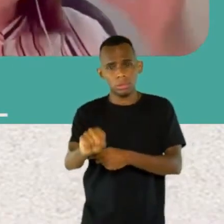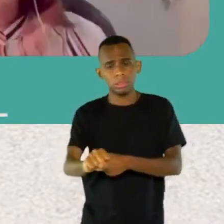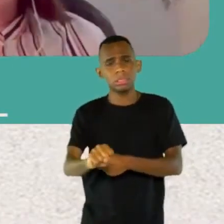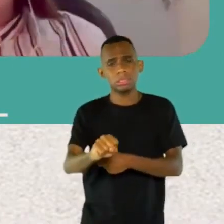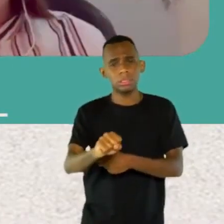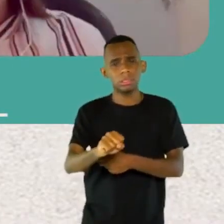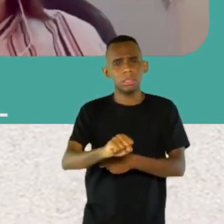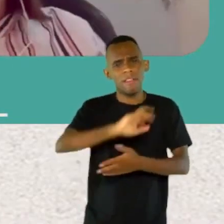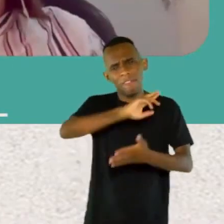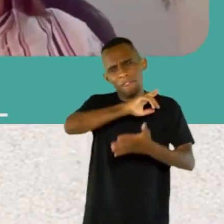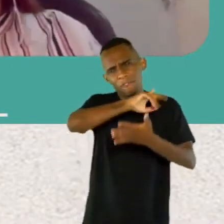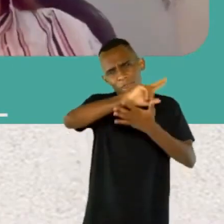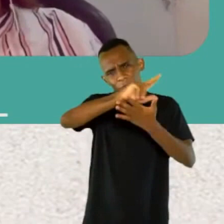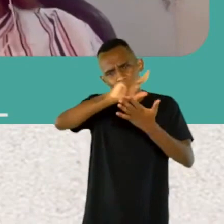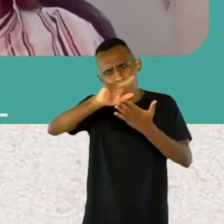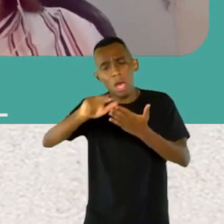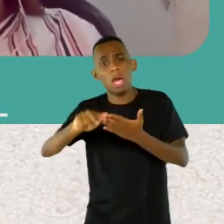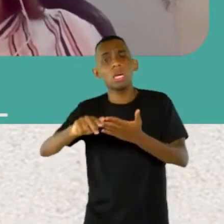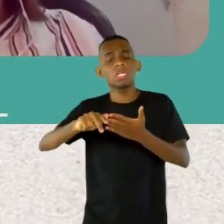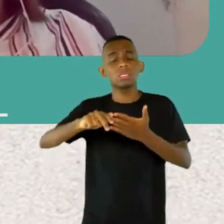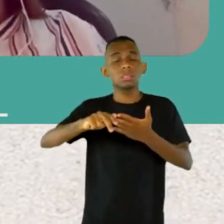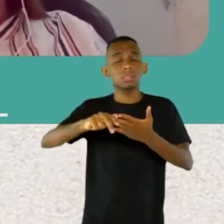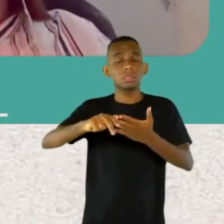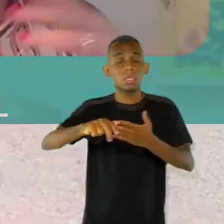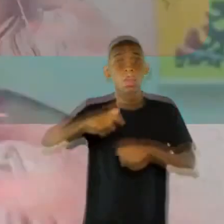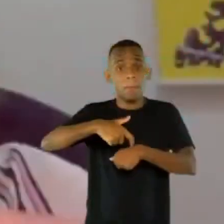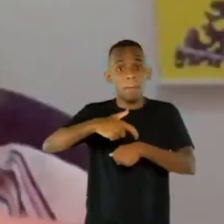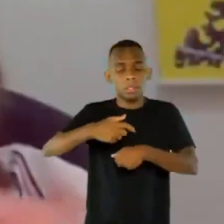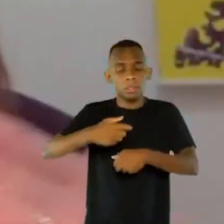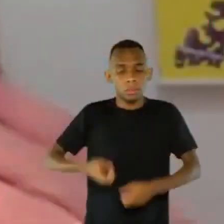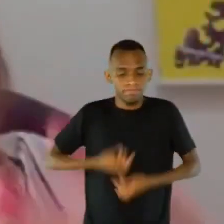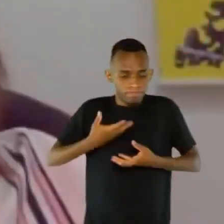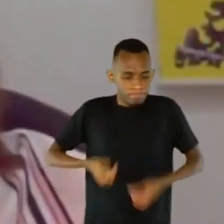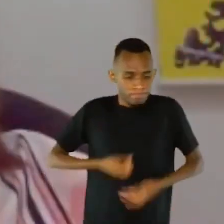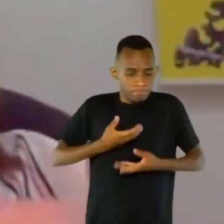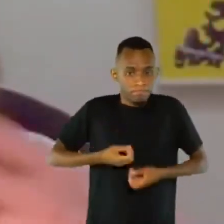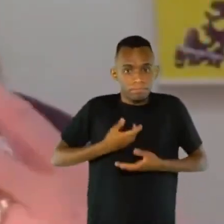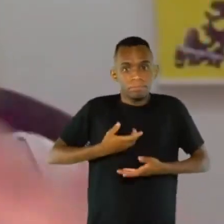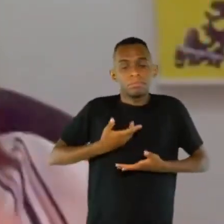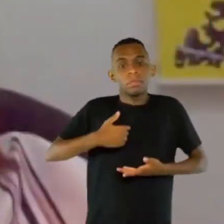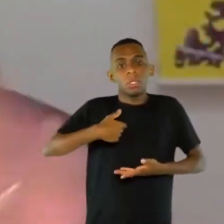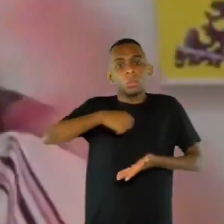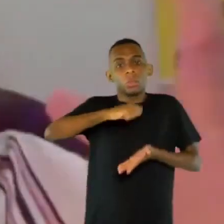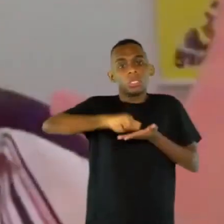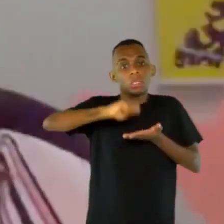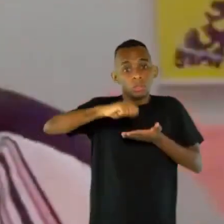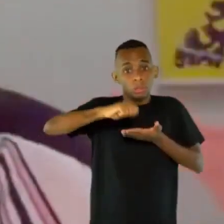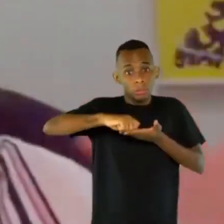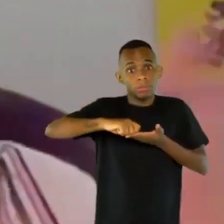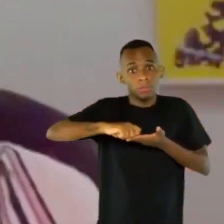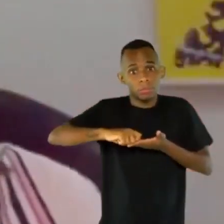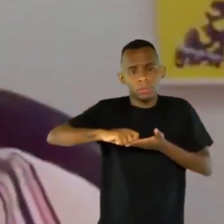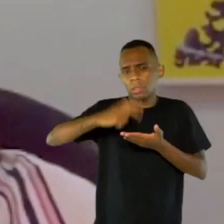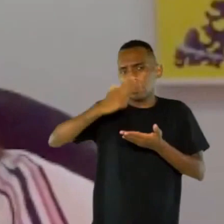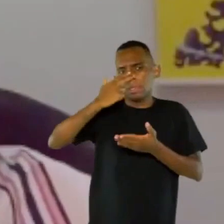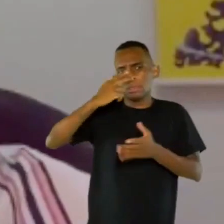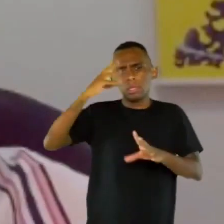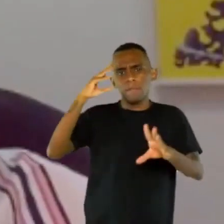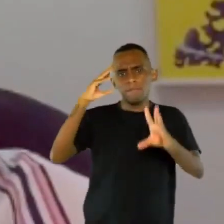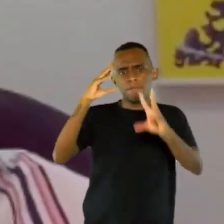Muitos momentos de inspiração na minha escrita, assim, que são momentos que fogem